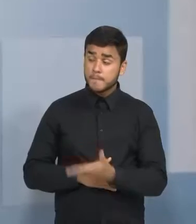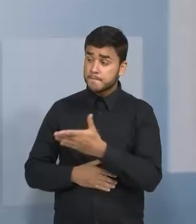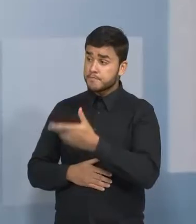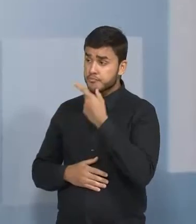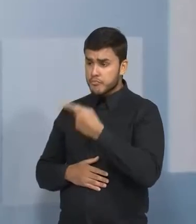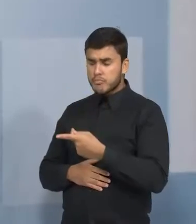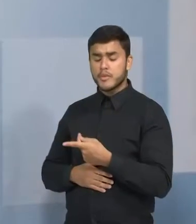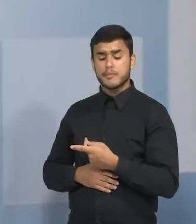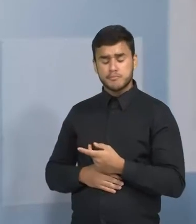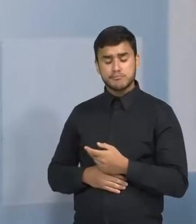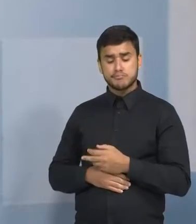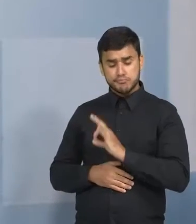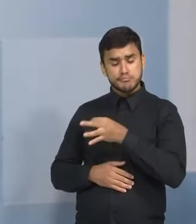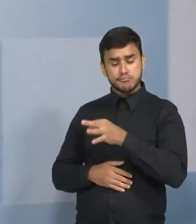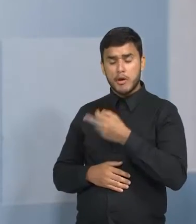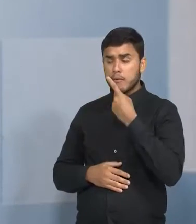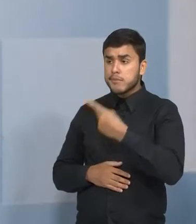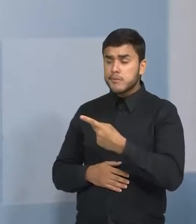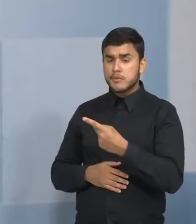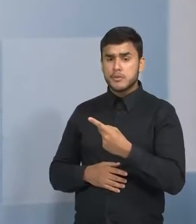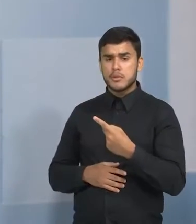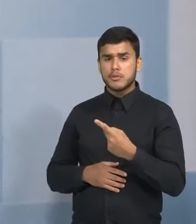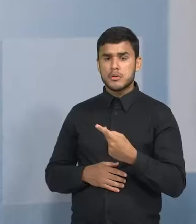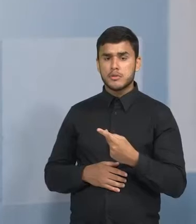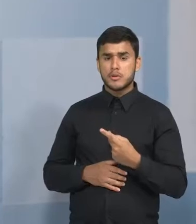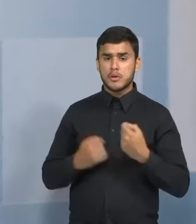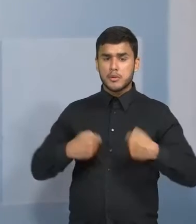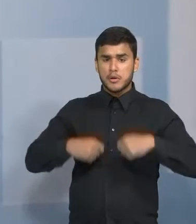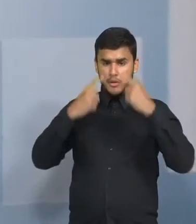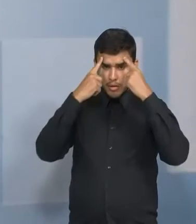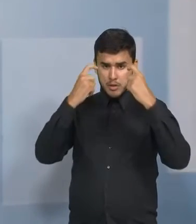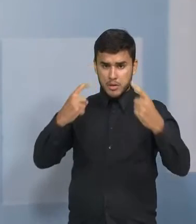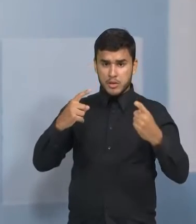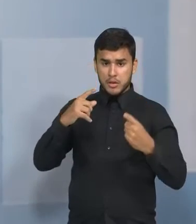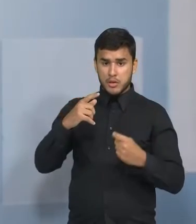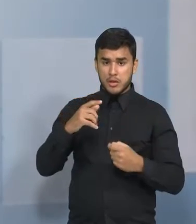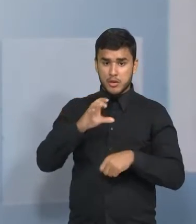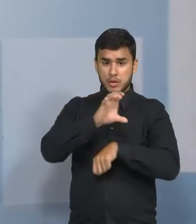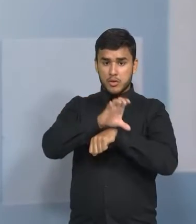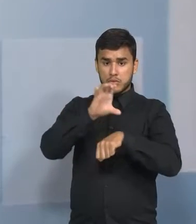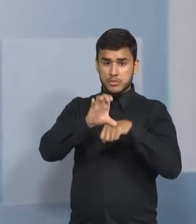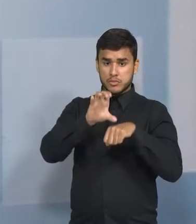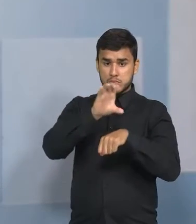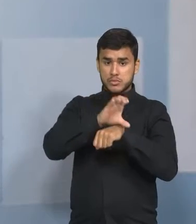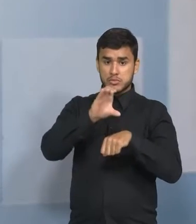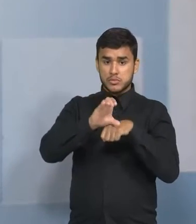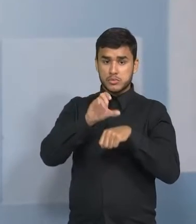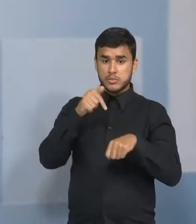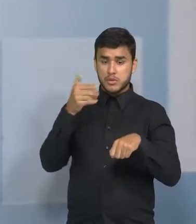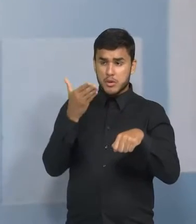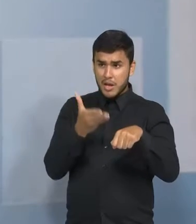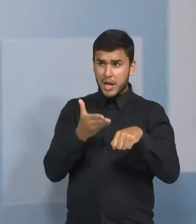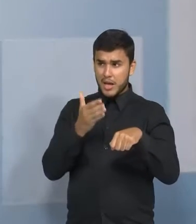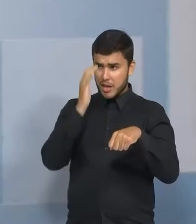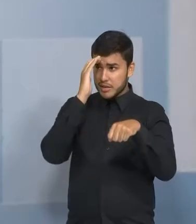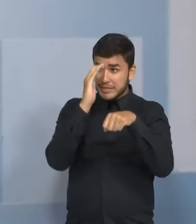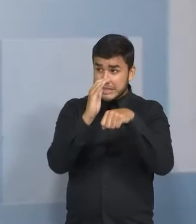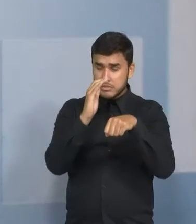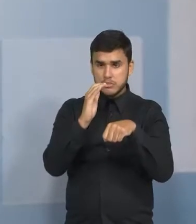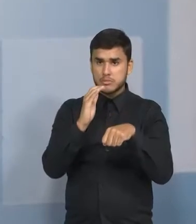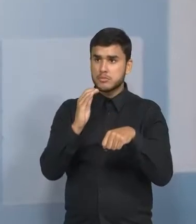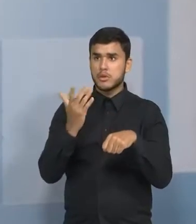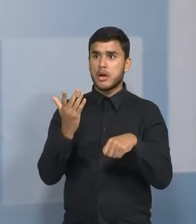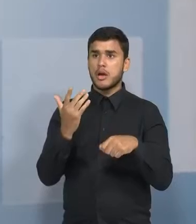população, para combater a violência, seria necessário rasgar a Constituição. E o Código Penal,